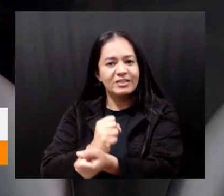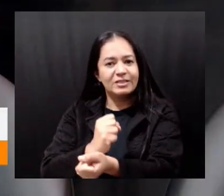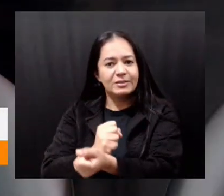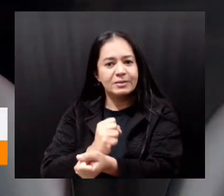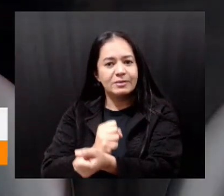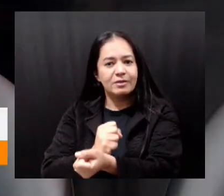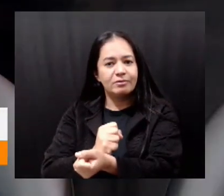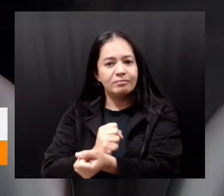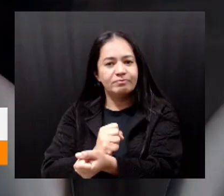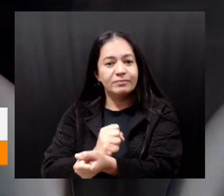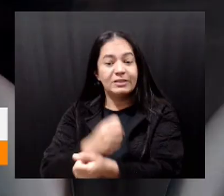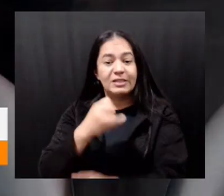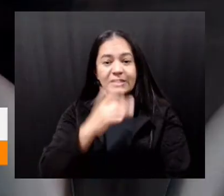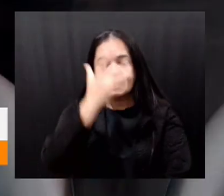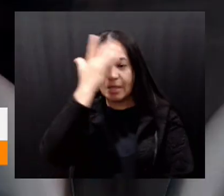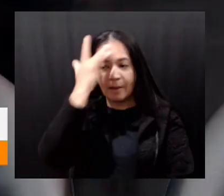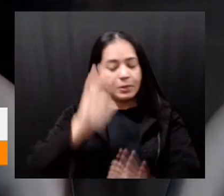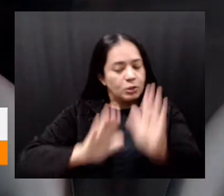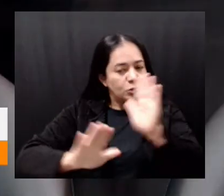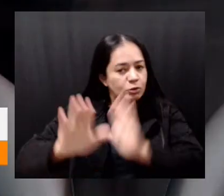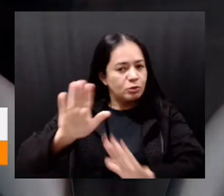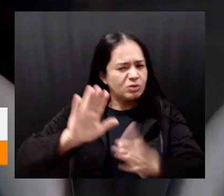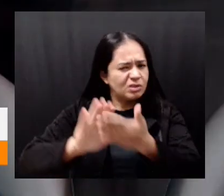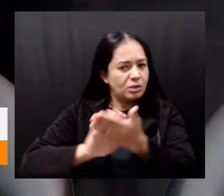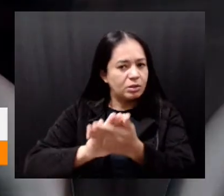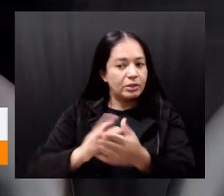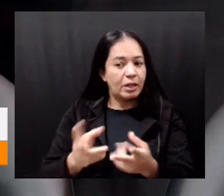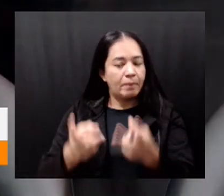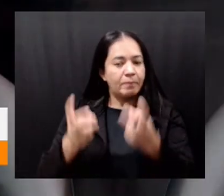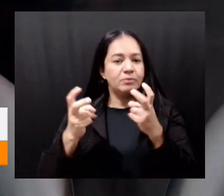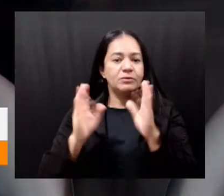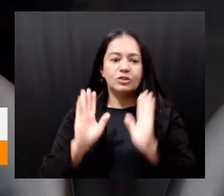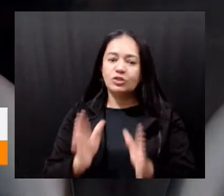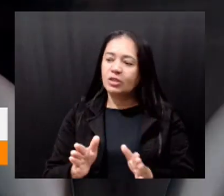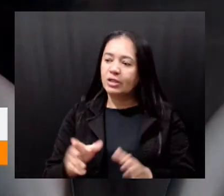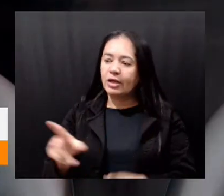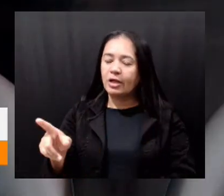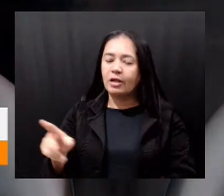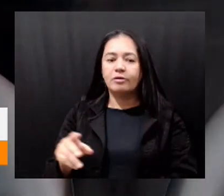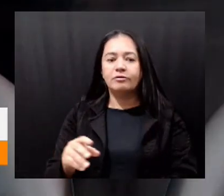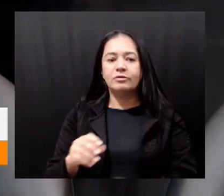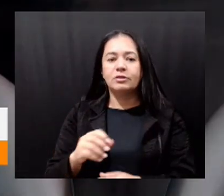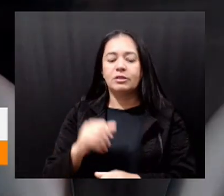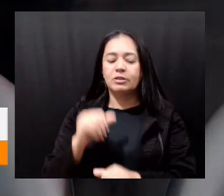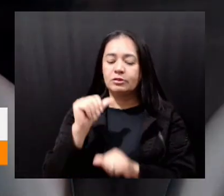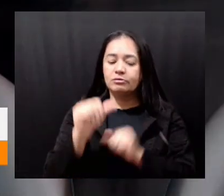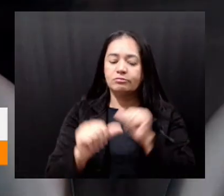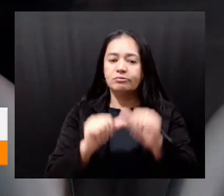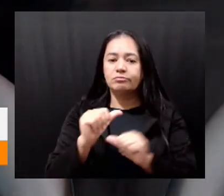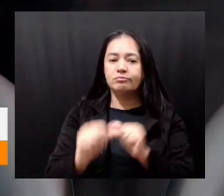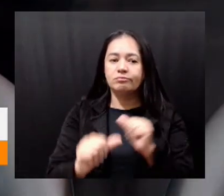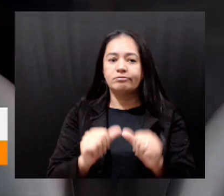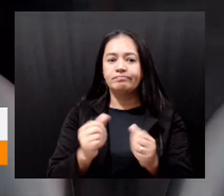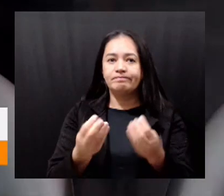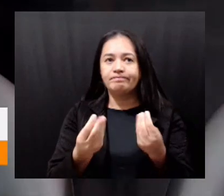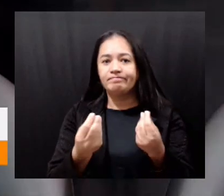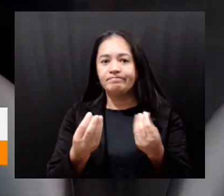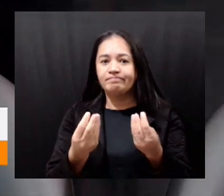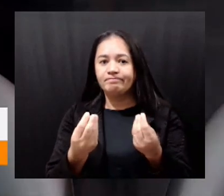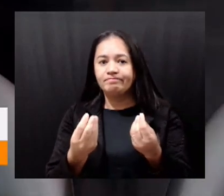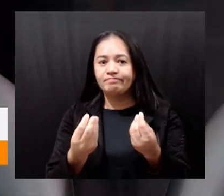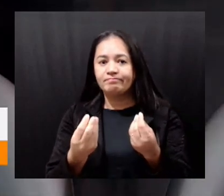tomar cuidado, quando ela vê, ela vai se tornando ali uma